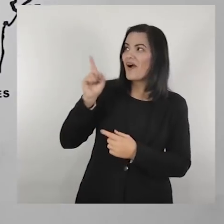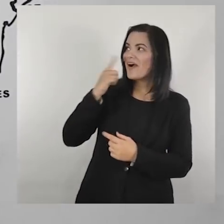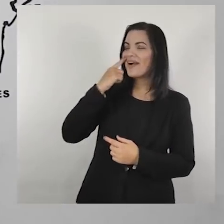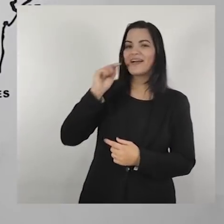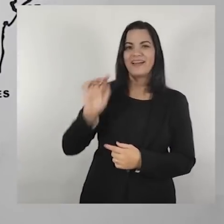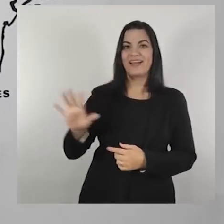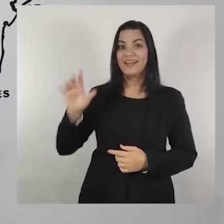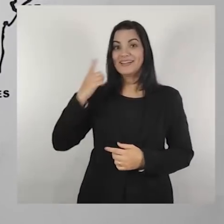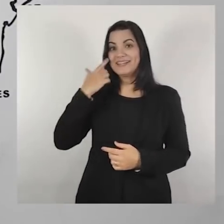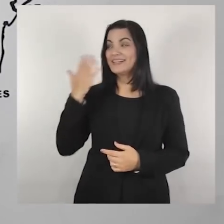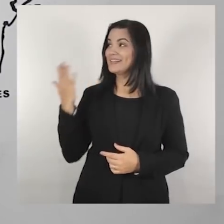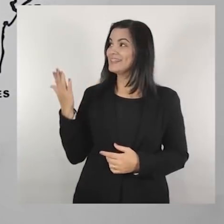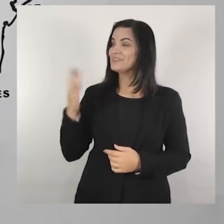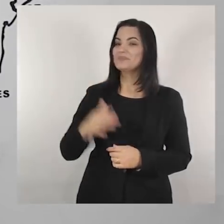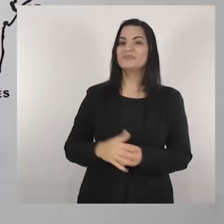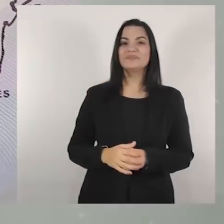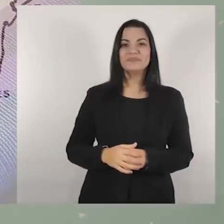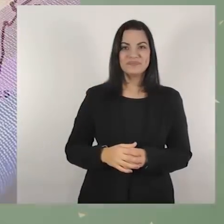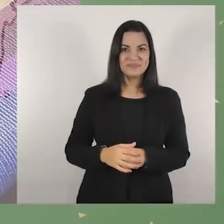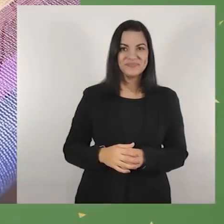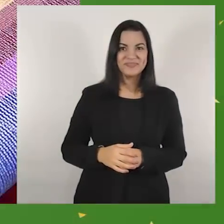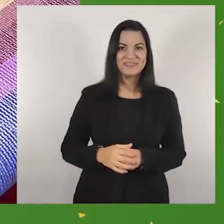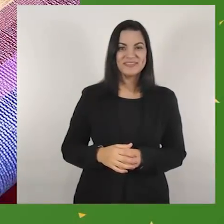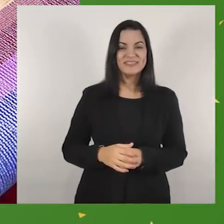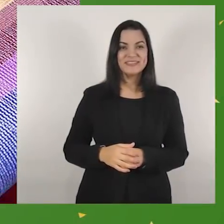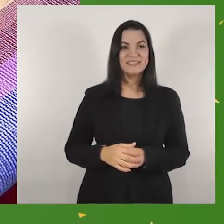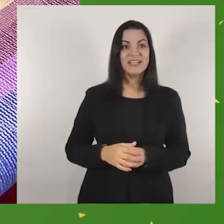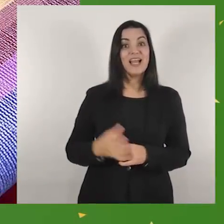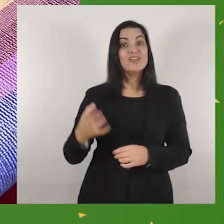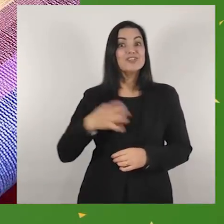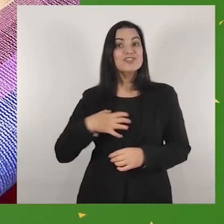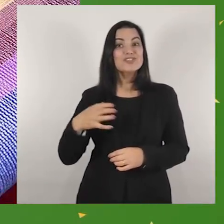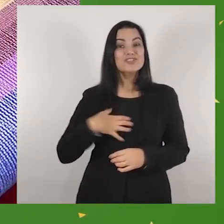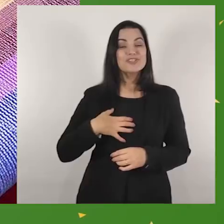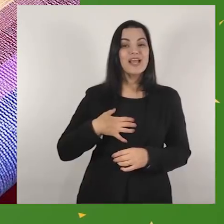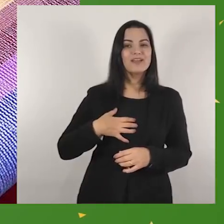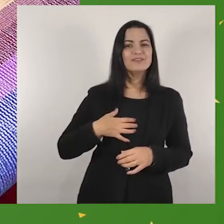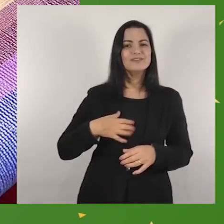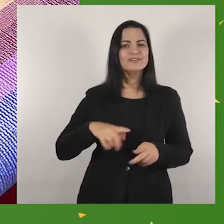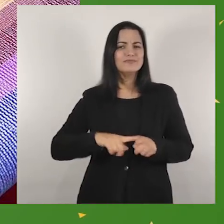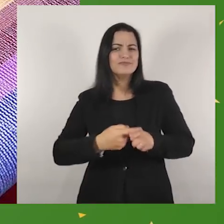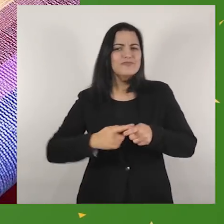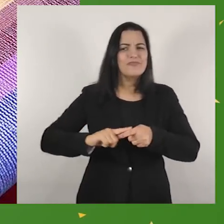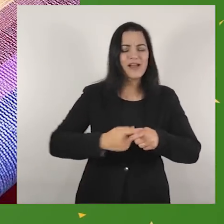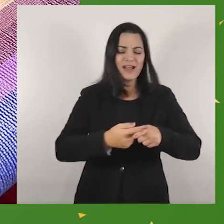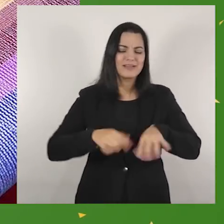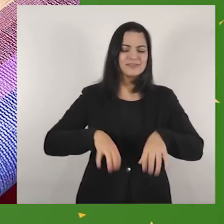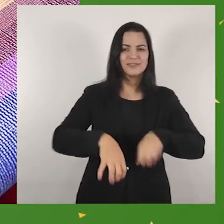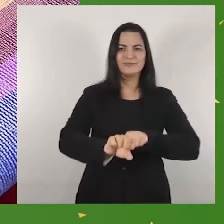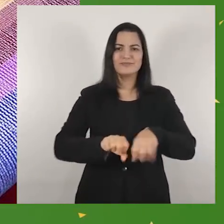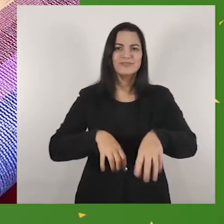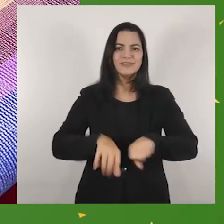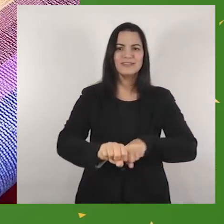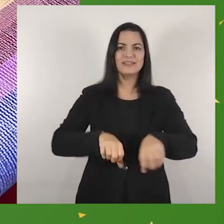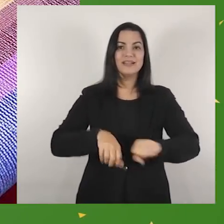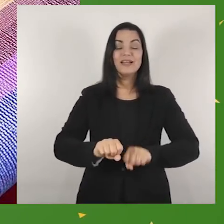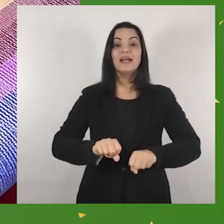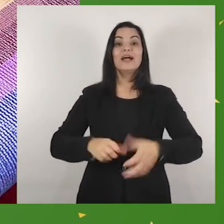mostrar algumas imagens. Então o tear é um modo diferente de